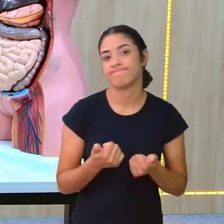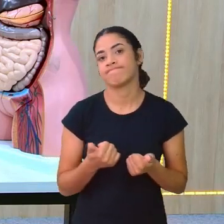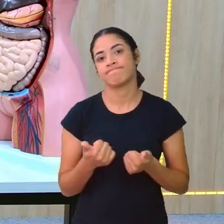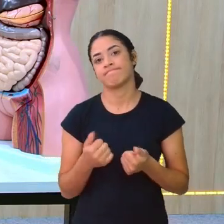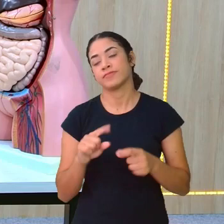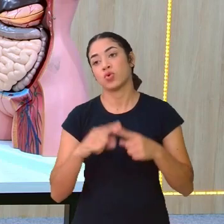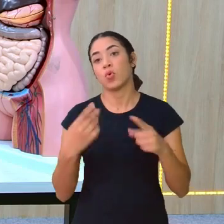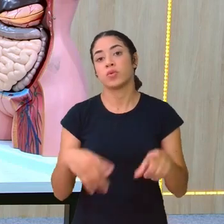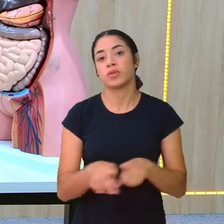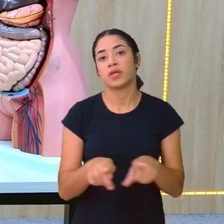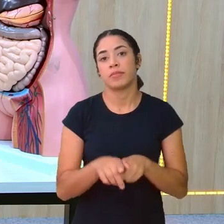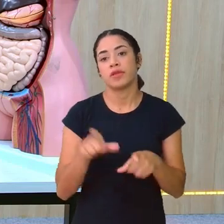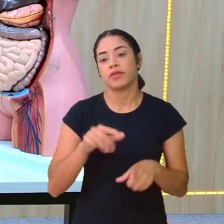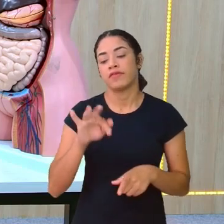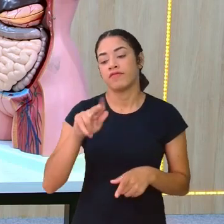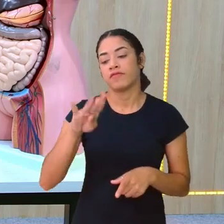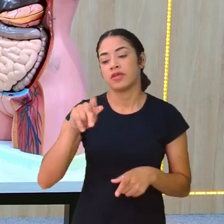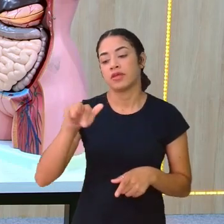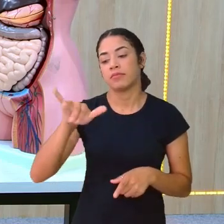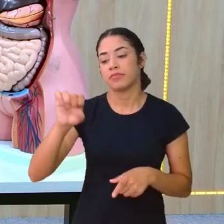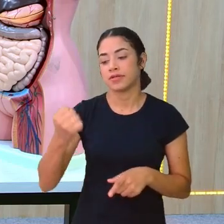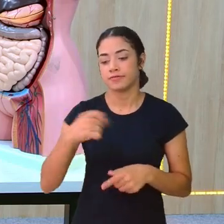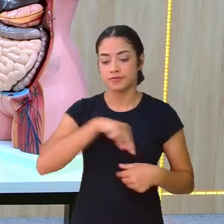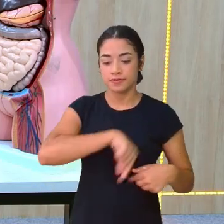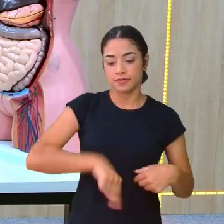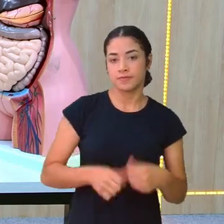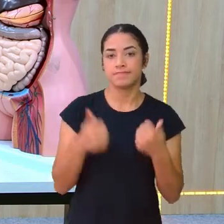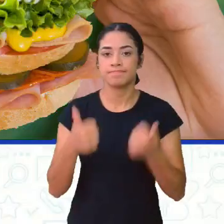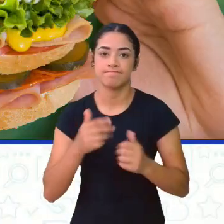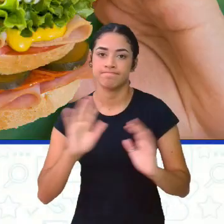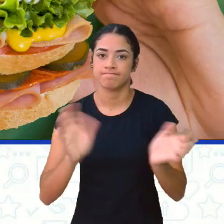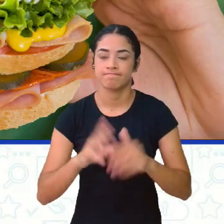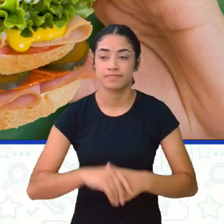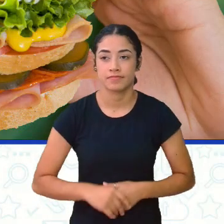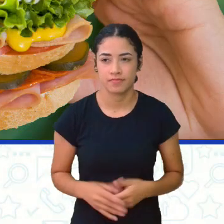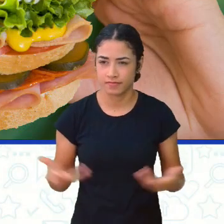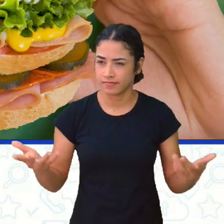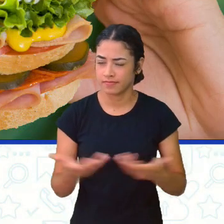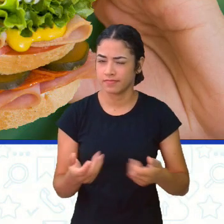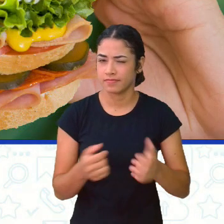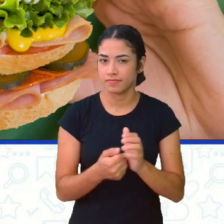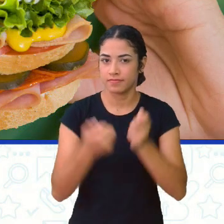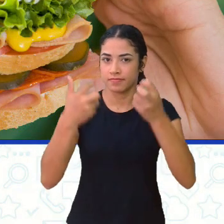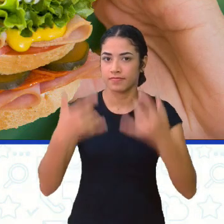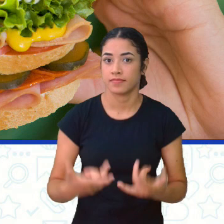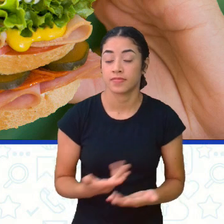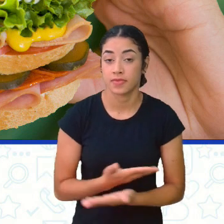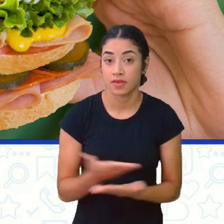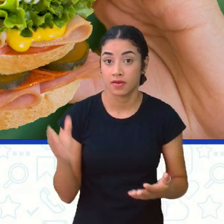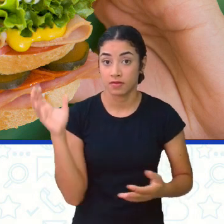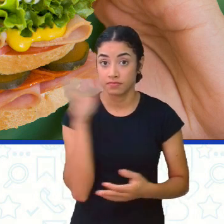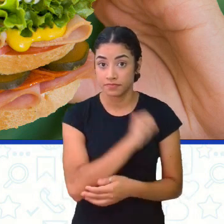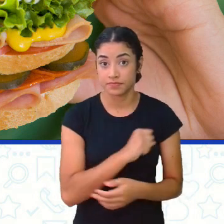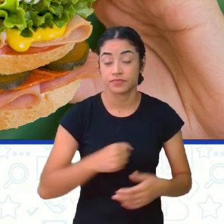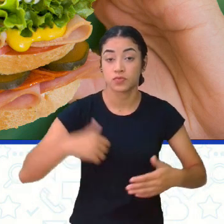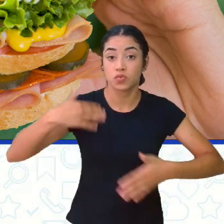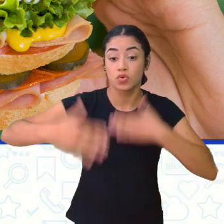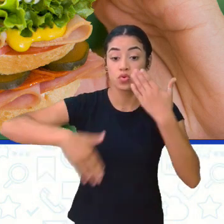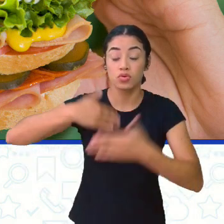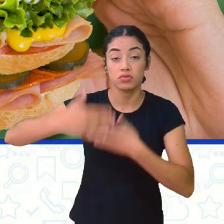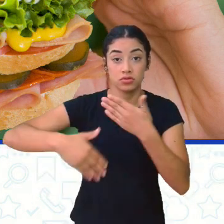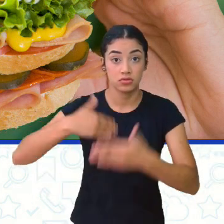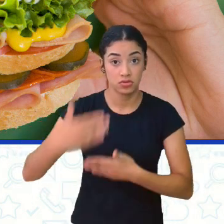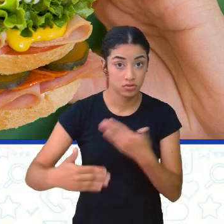são digeridas, ok? Na continuação, a gente vai falar aqui bem rapidinho, olha, processo de digestão. Nós